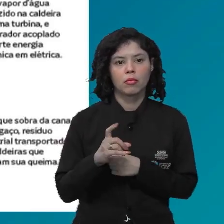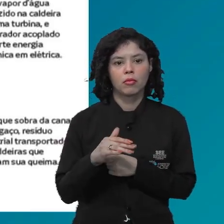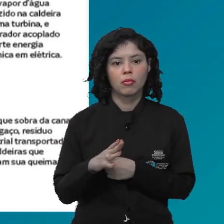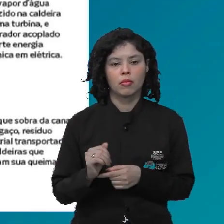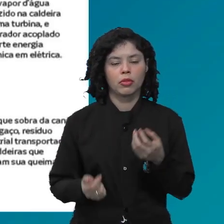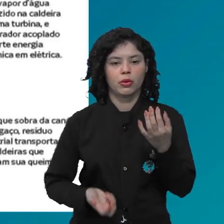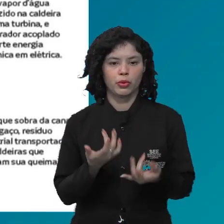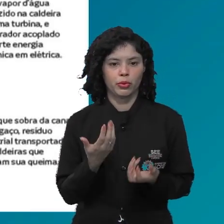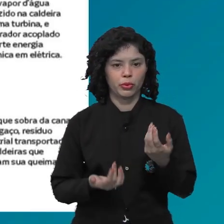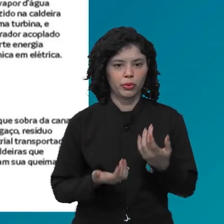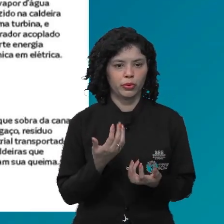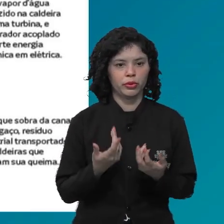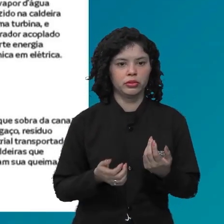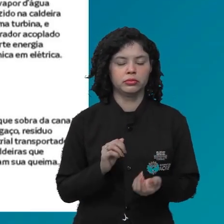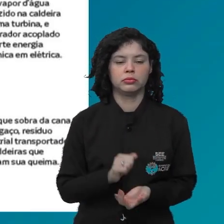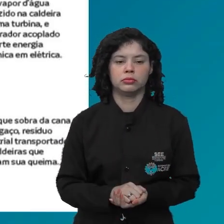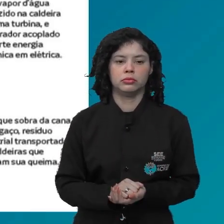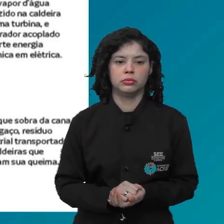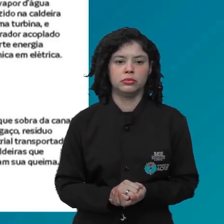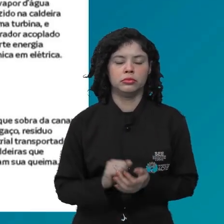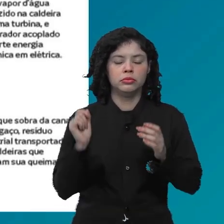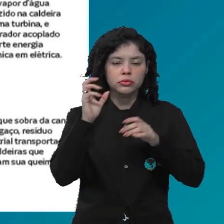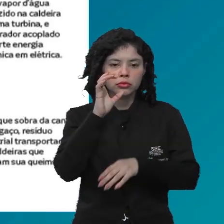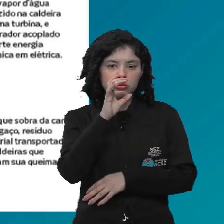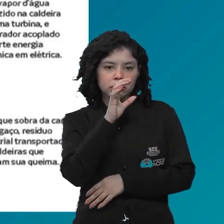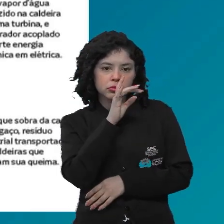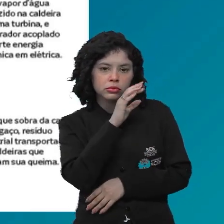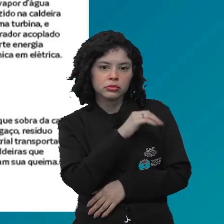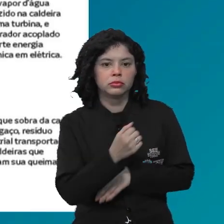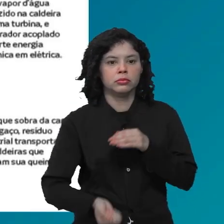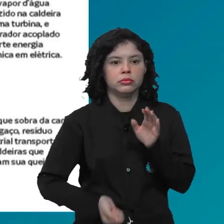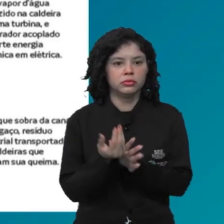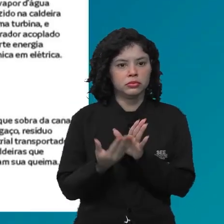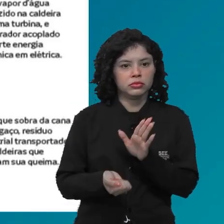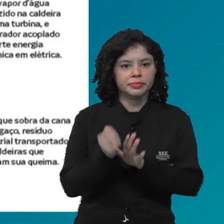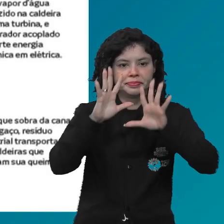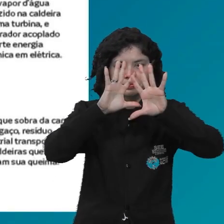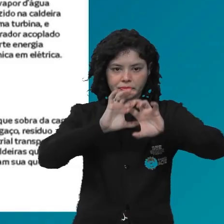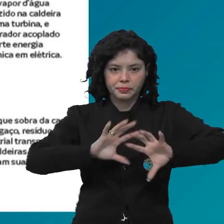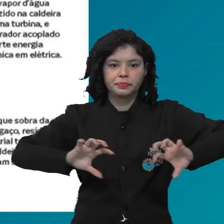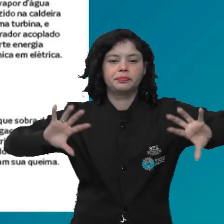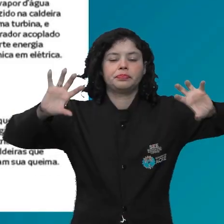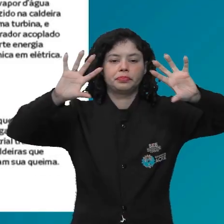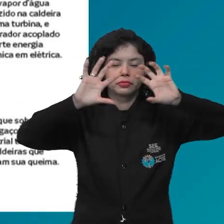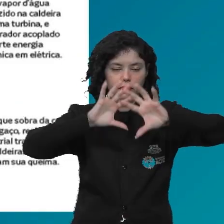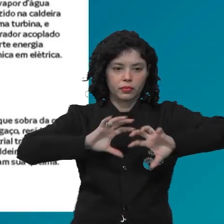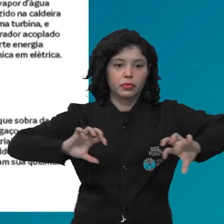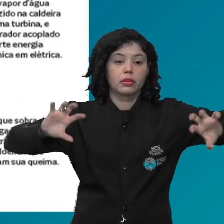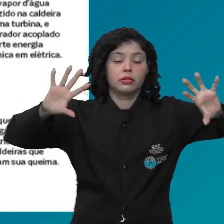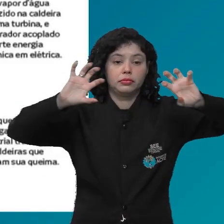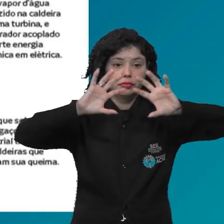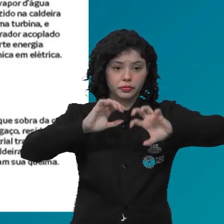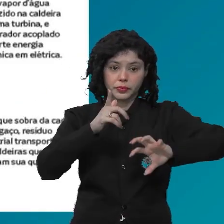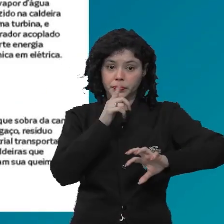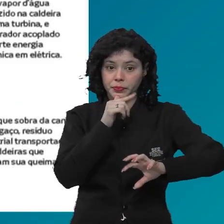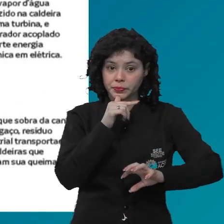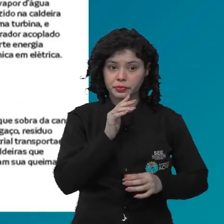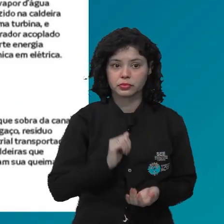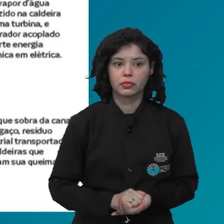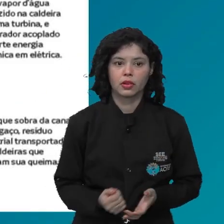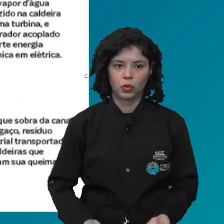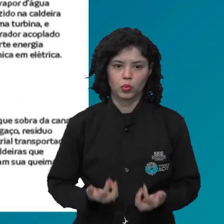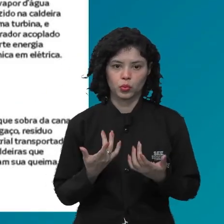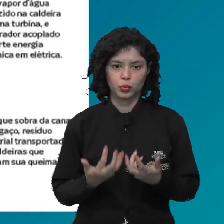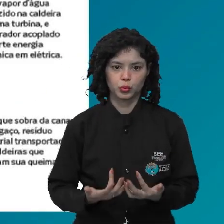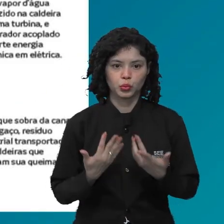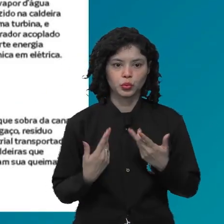vai ser queimado e esse calor produzido, ele vai gerar vapor, né? Então, aqui vai ter uma caldeira com água e esse vapor